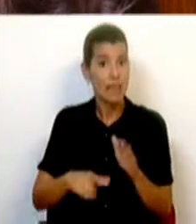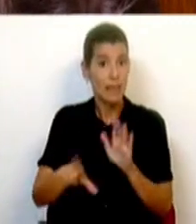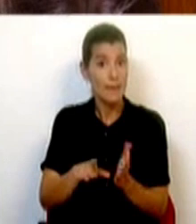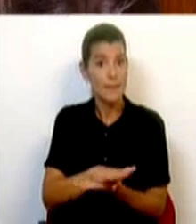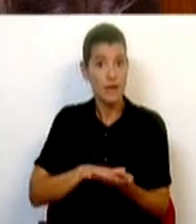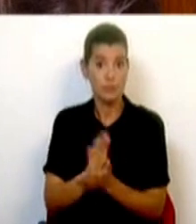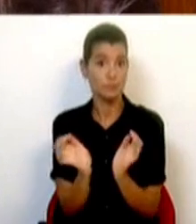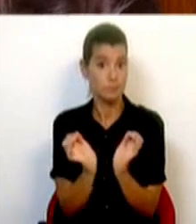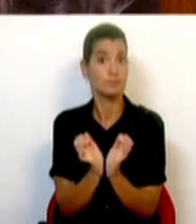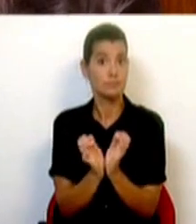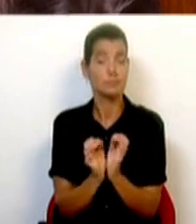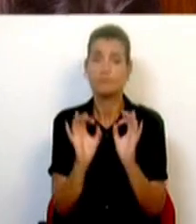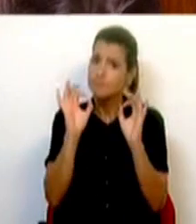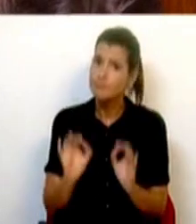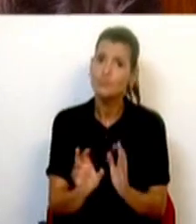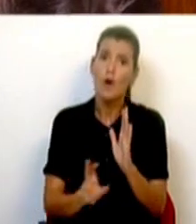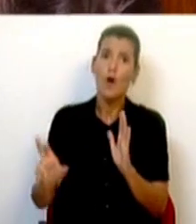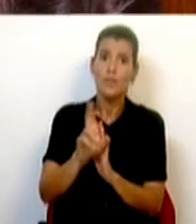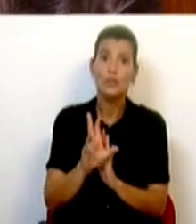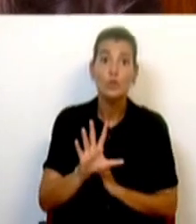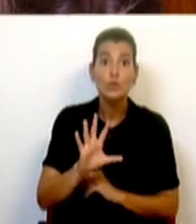Base da Segurança Social, terão o mesmo aumento de